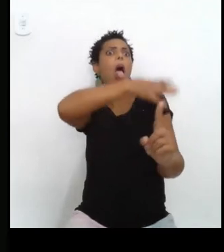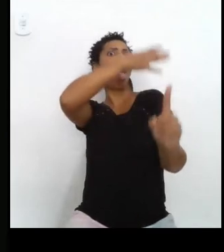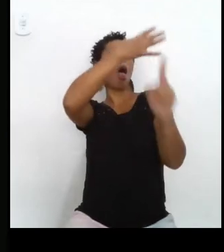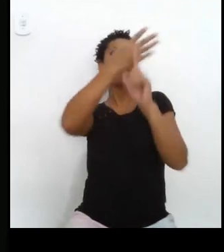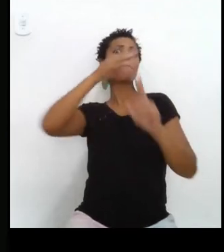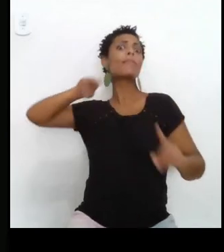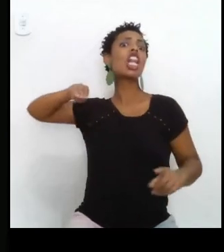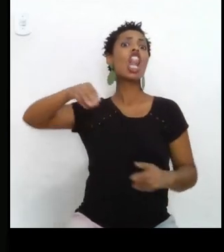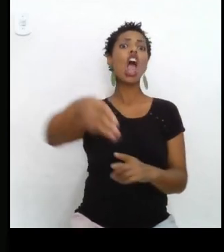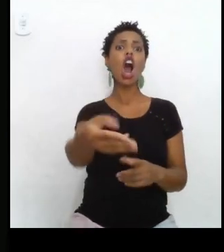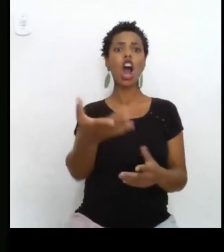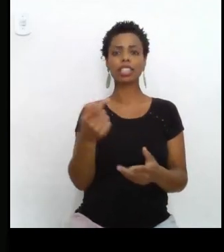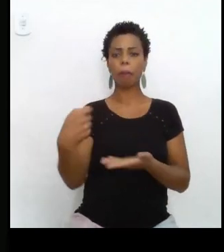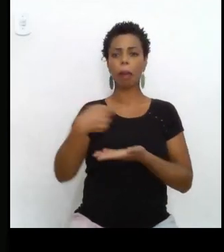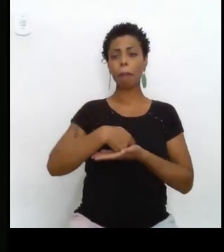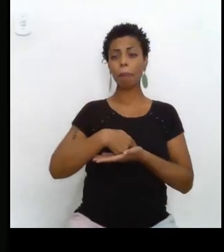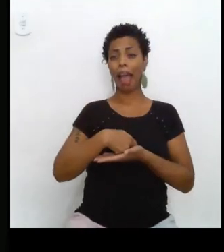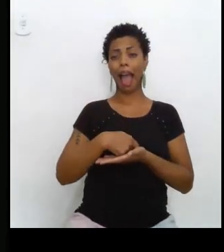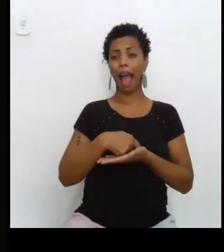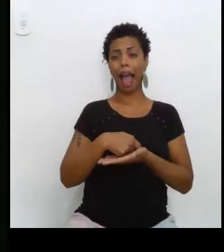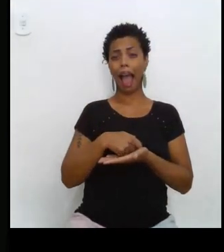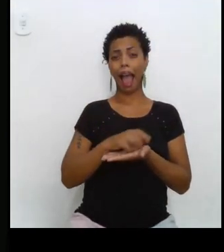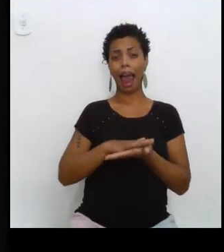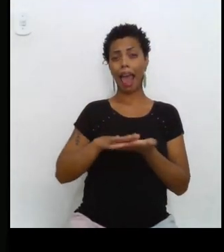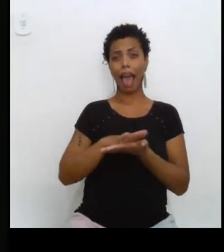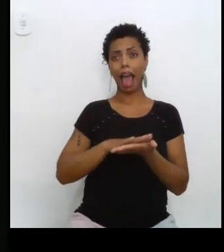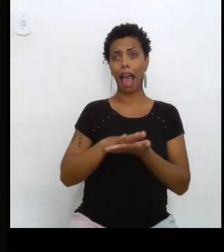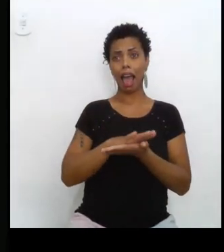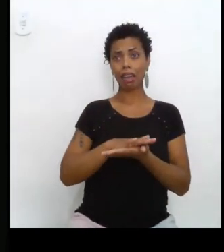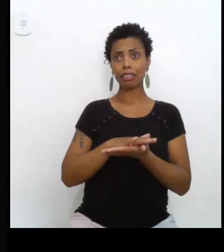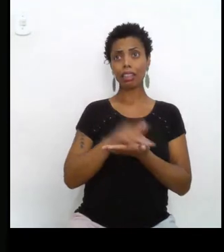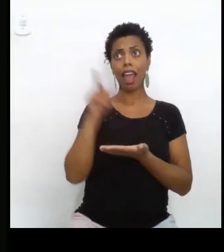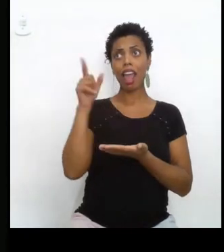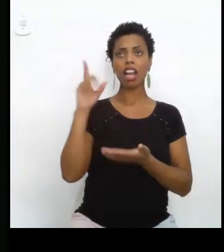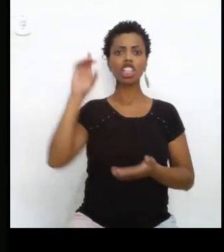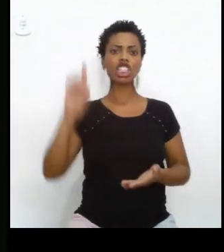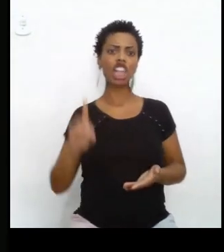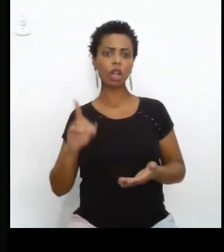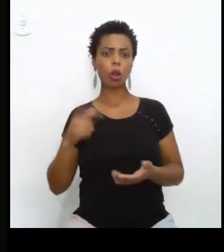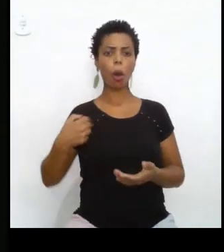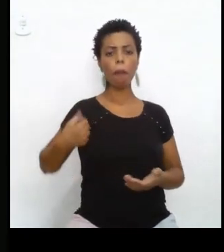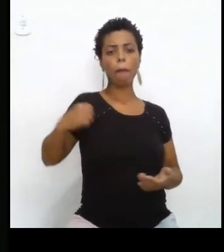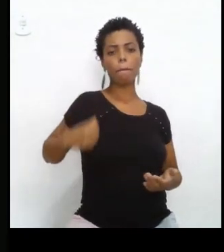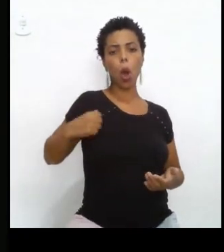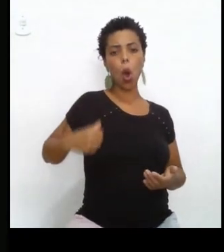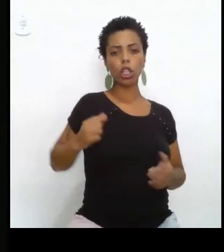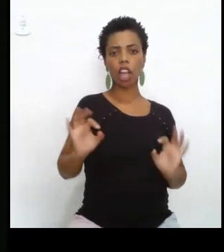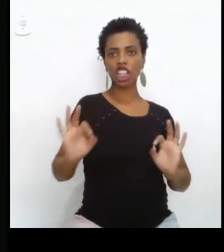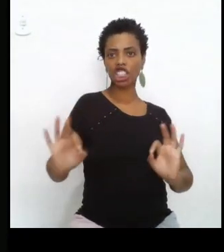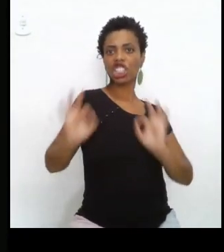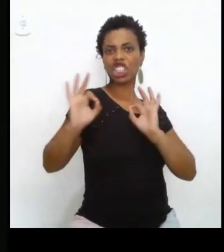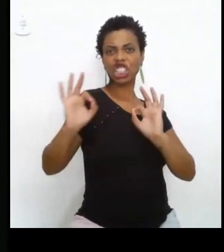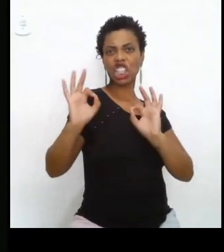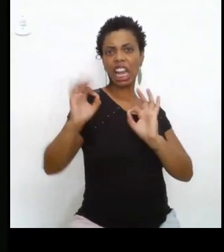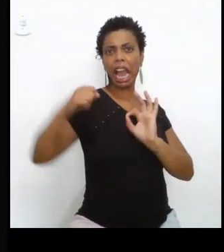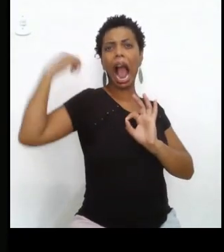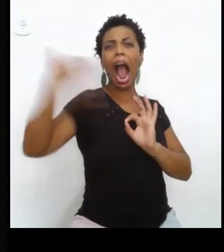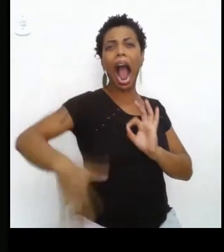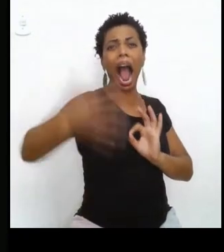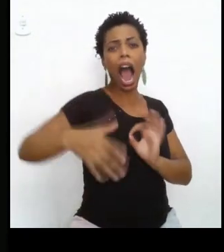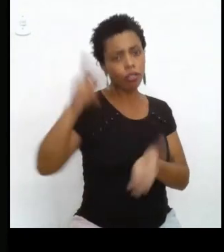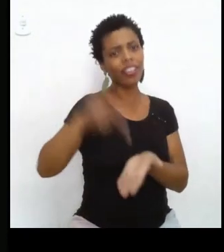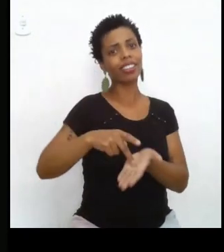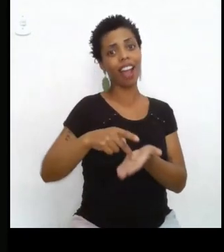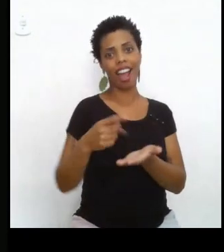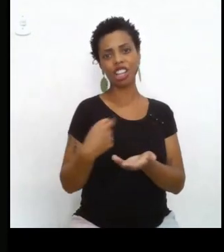nenhuma bolsa good do que os diretores as pessoas de Alto cargo desse Museu ganho sabe então